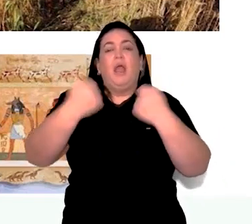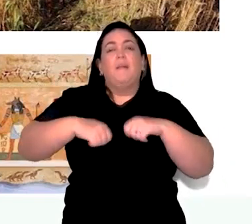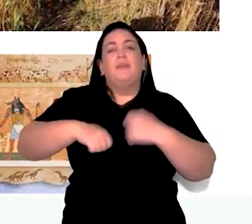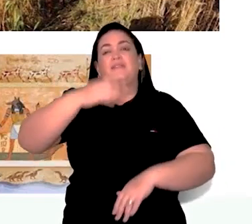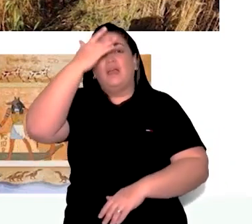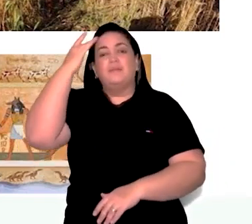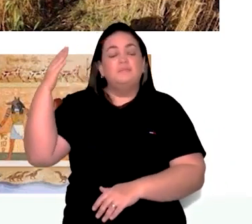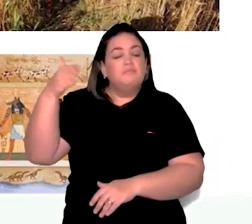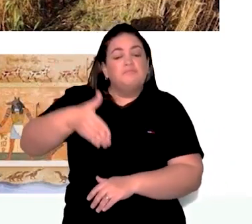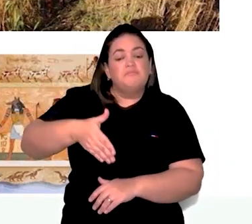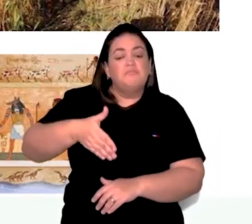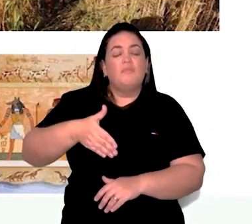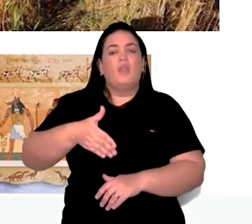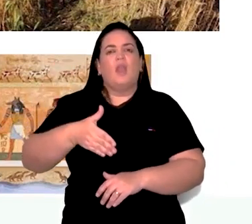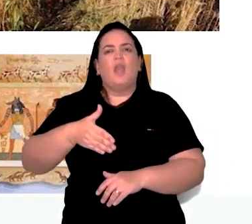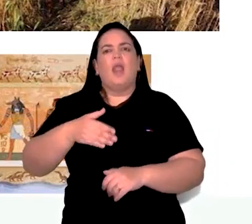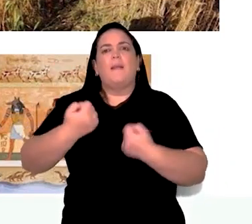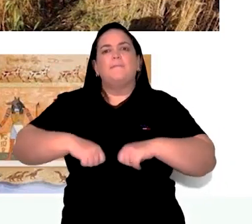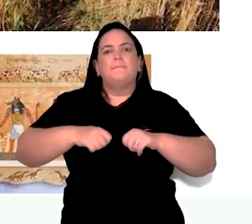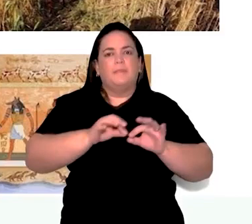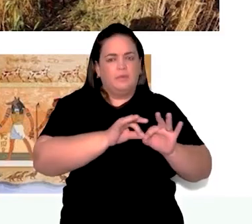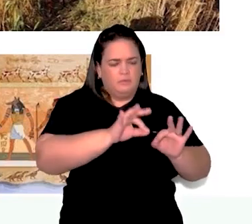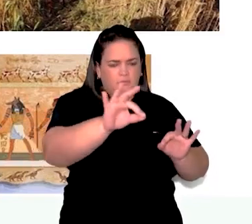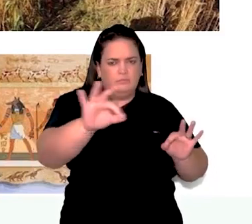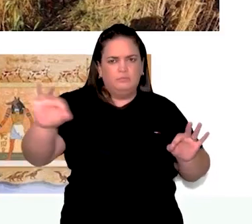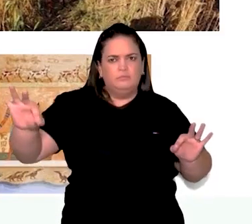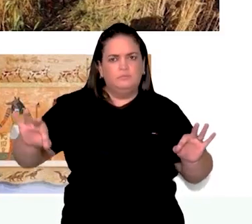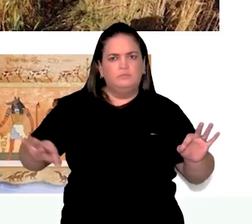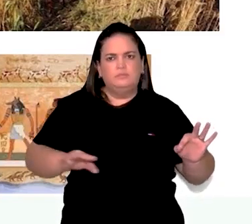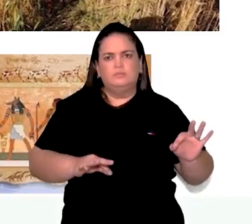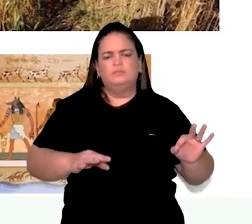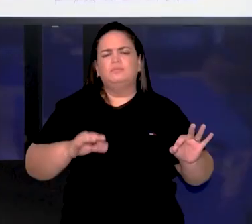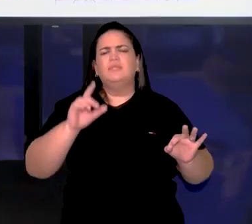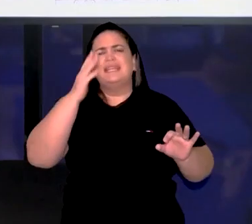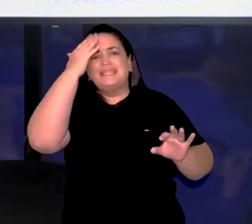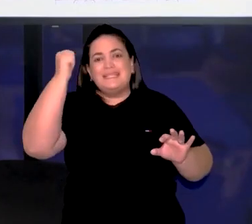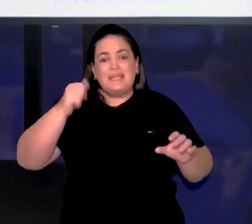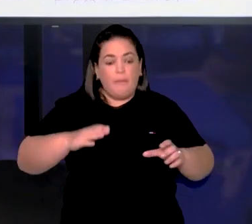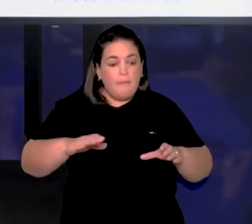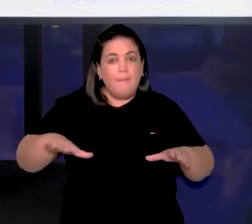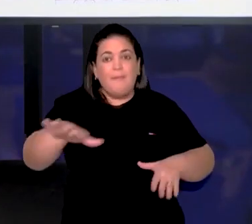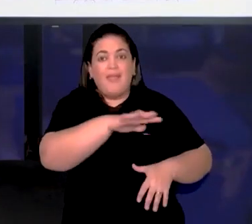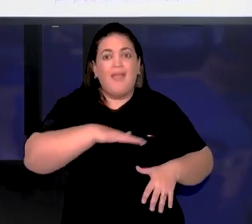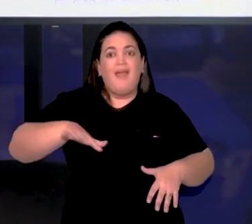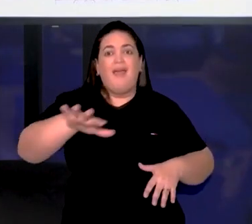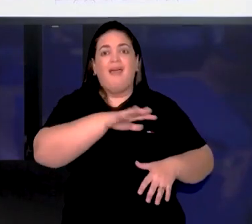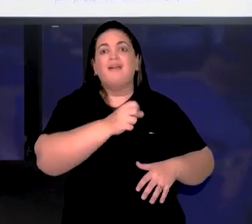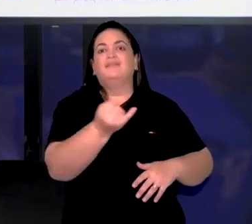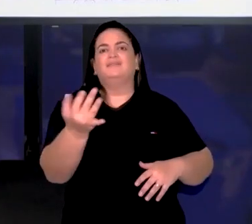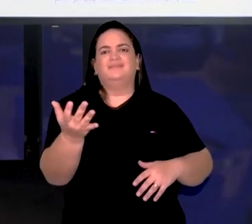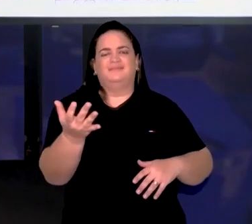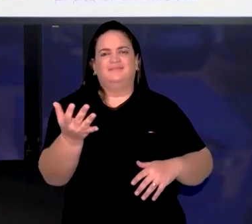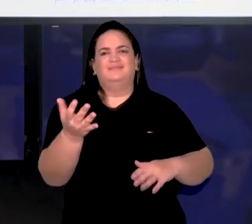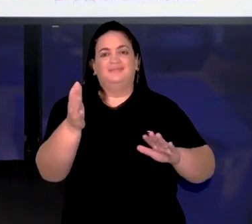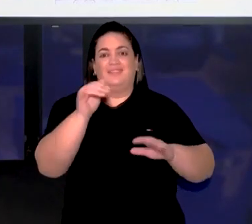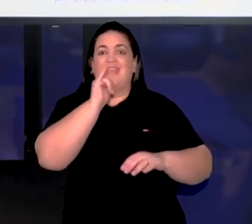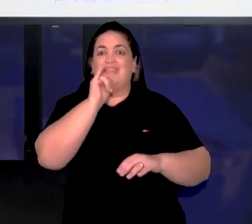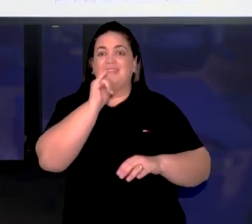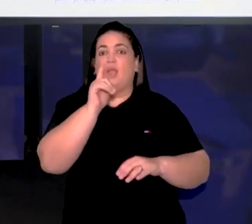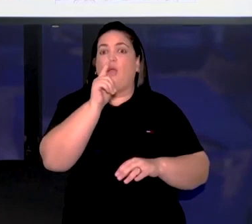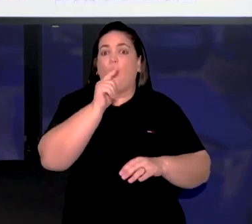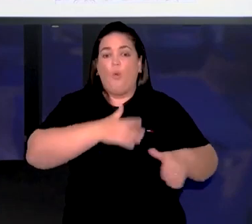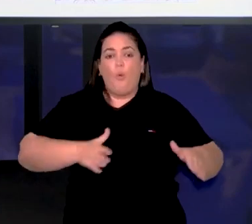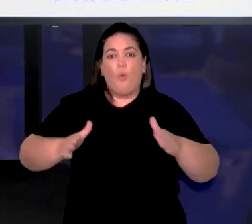para os agricultores uma determinada quantidade de terra. Ora, quando esse rio enchia, ele